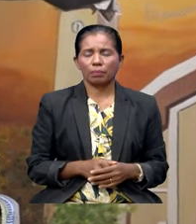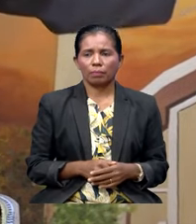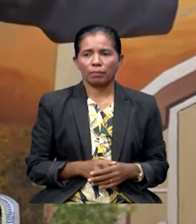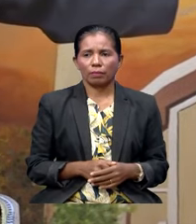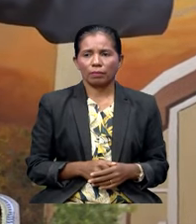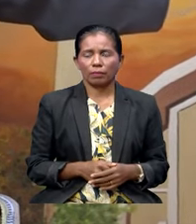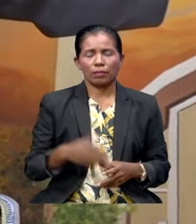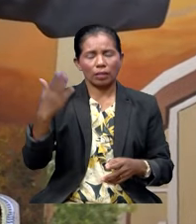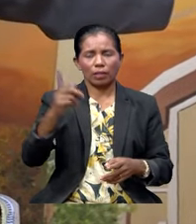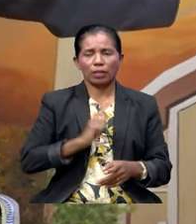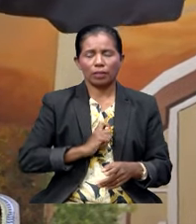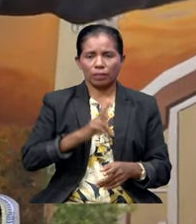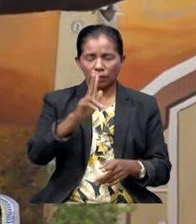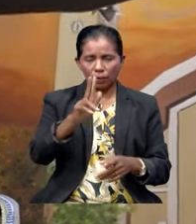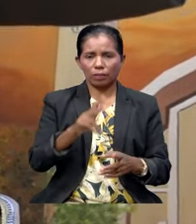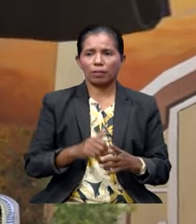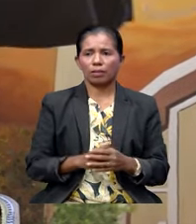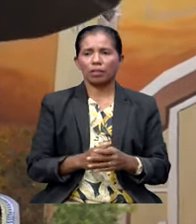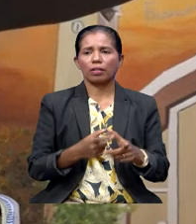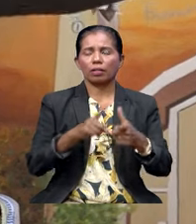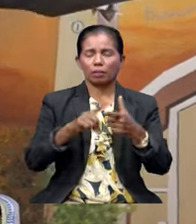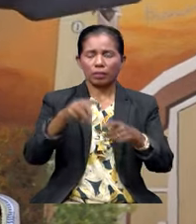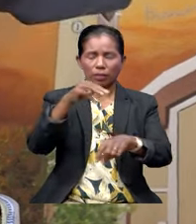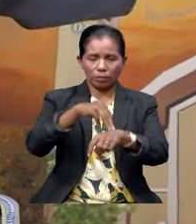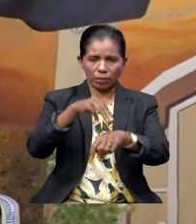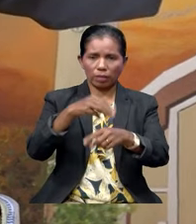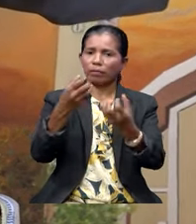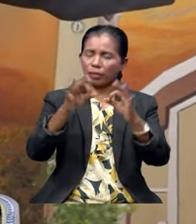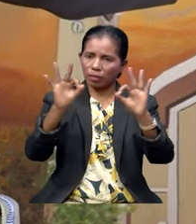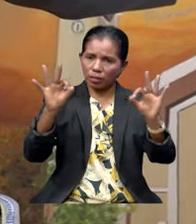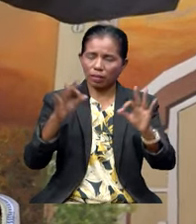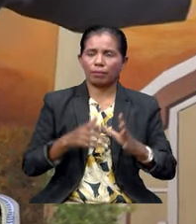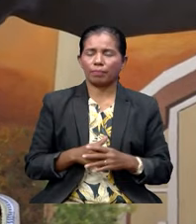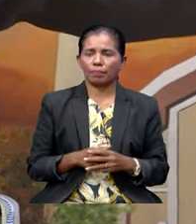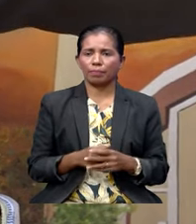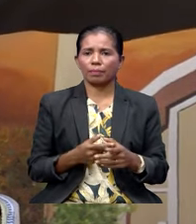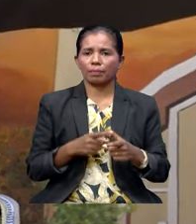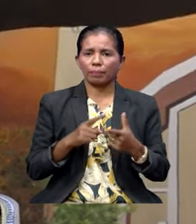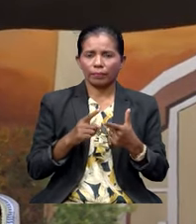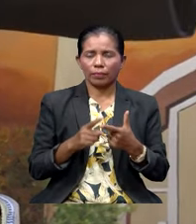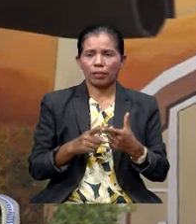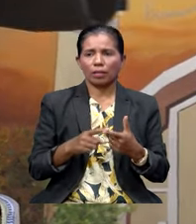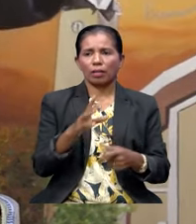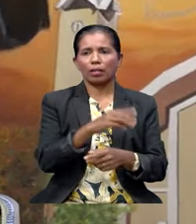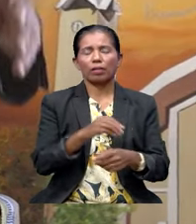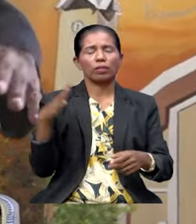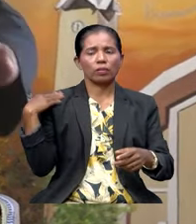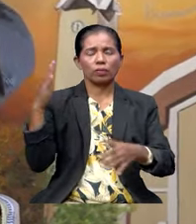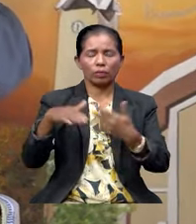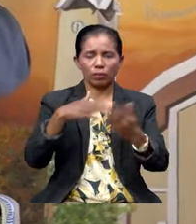e até se tolo depois de missa do dia população lá, juventude